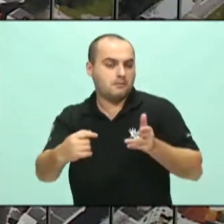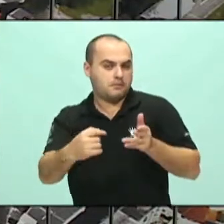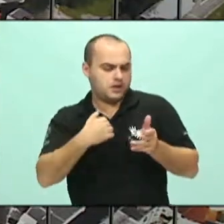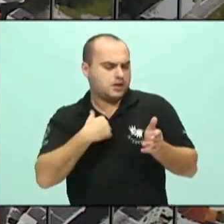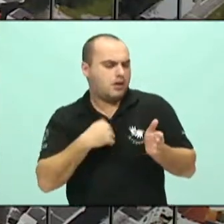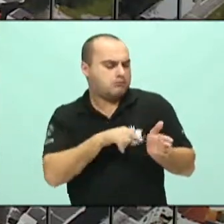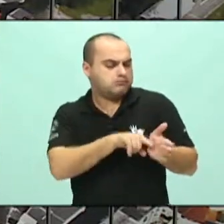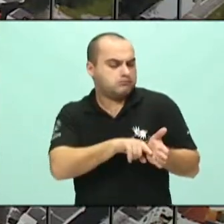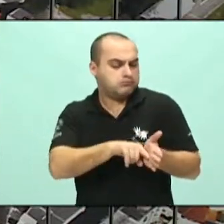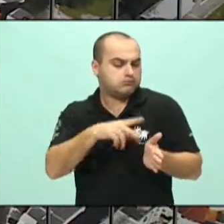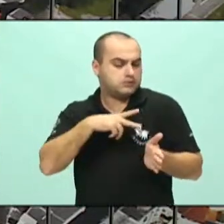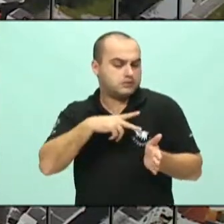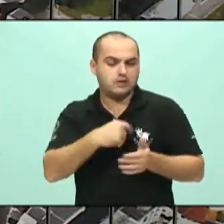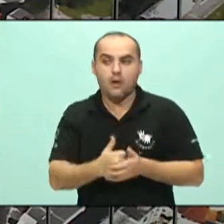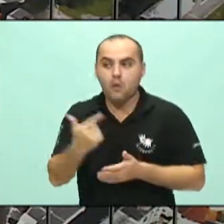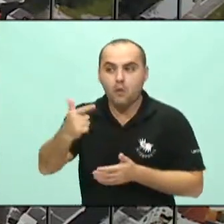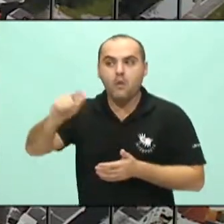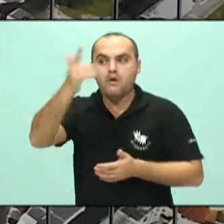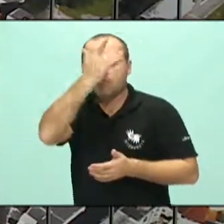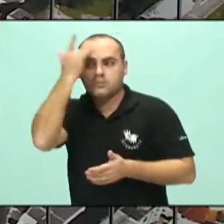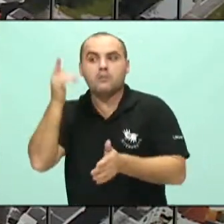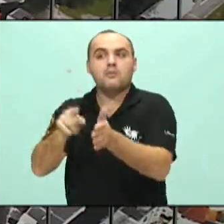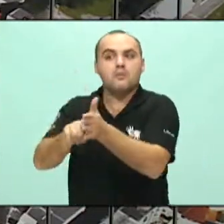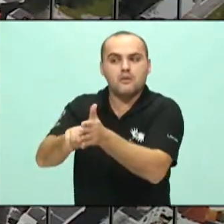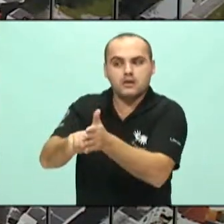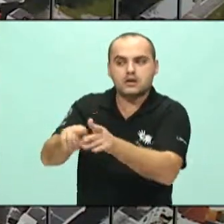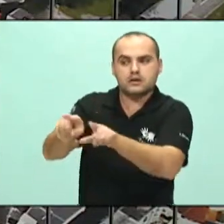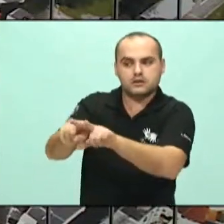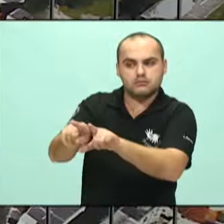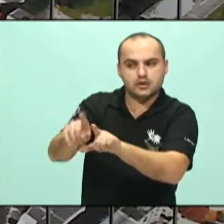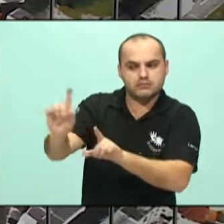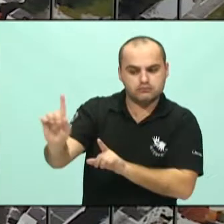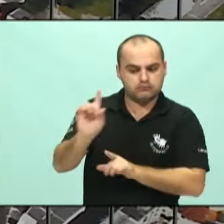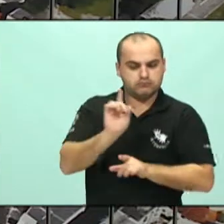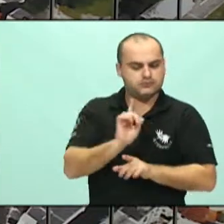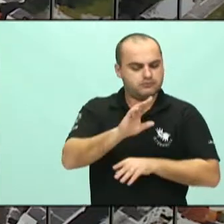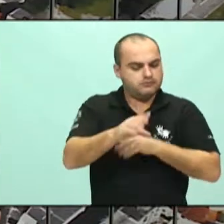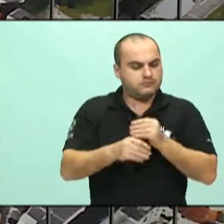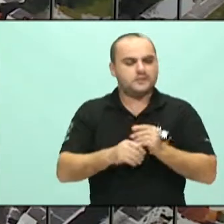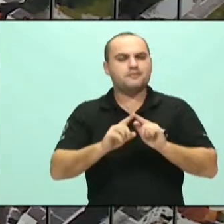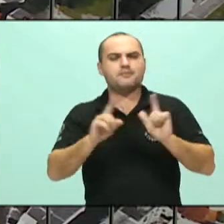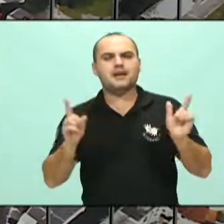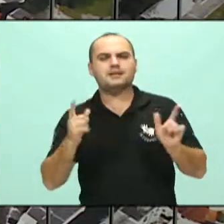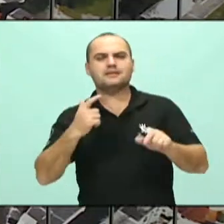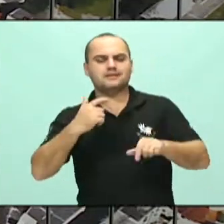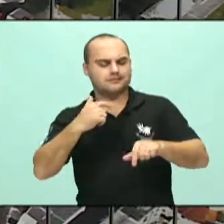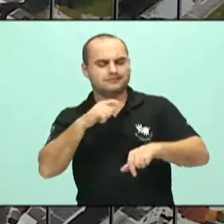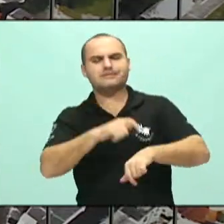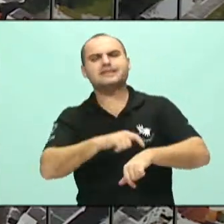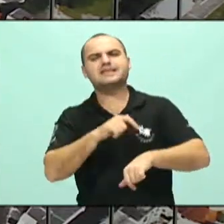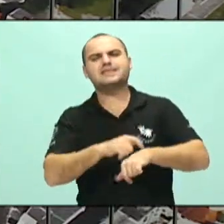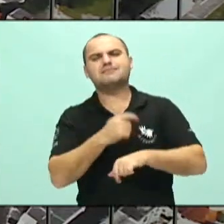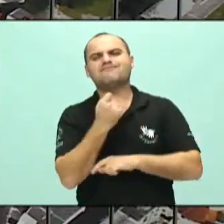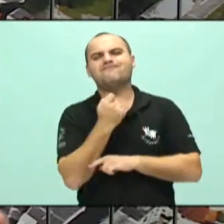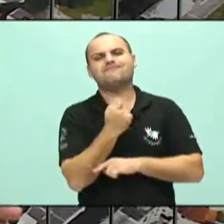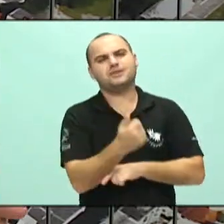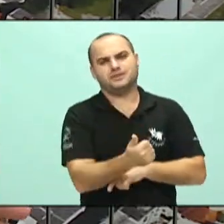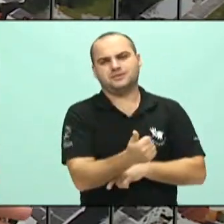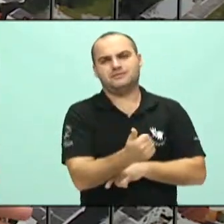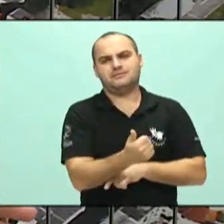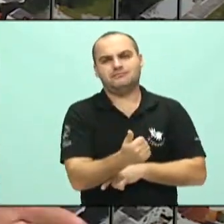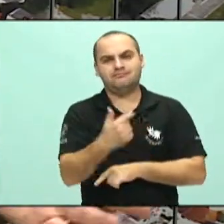outros historiadores que a gente precisava acrescentar na obra, mas o meu tempo era muito pouco para esse trabalho. Eu